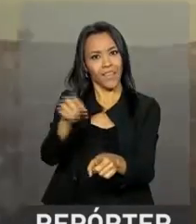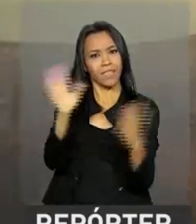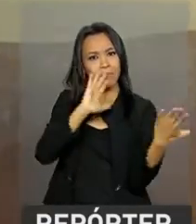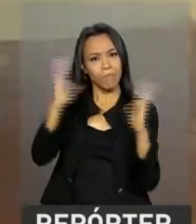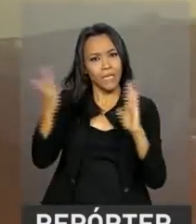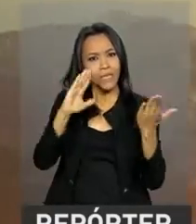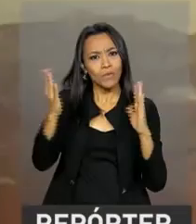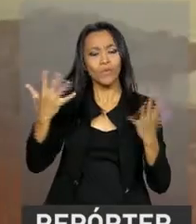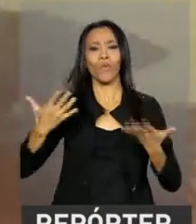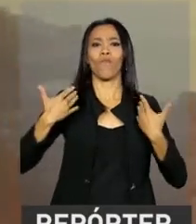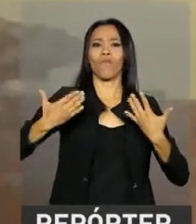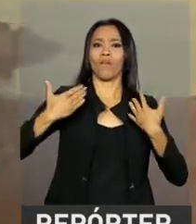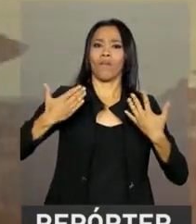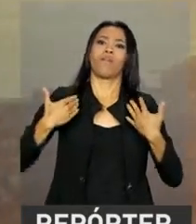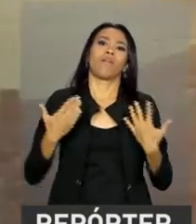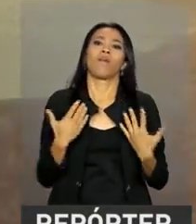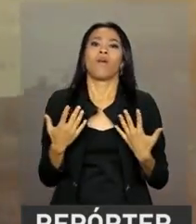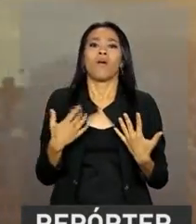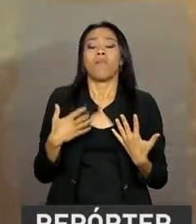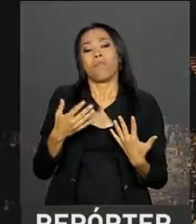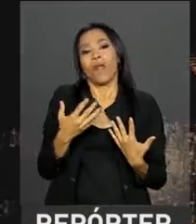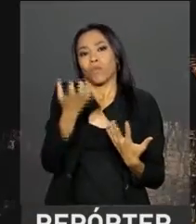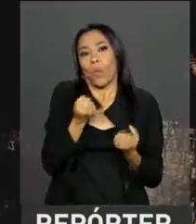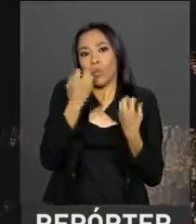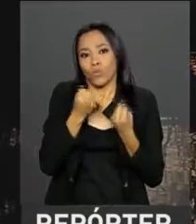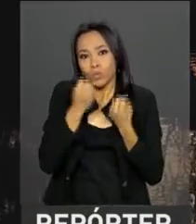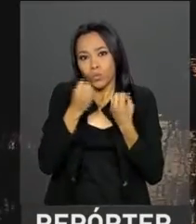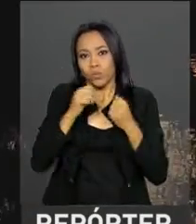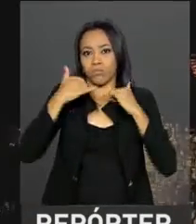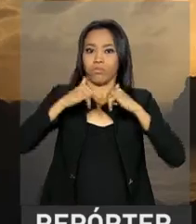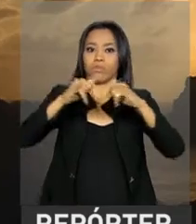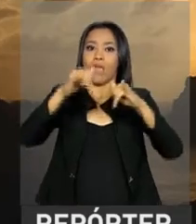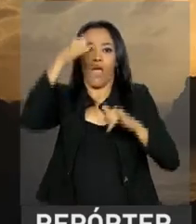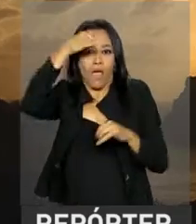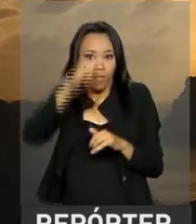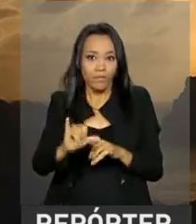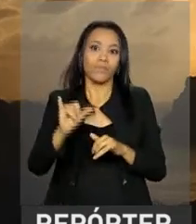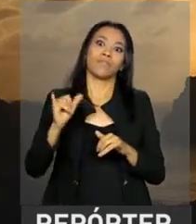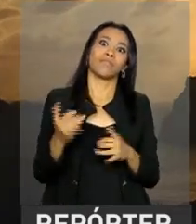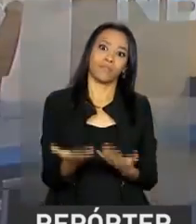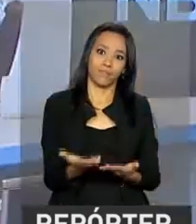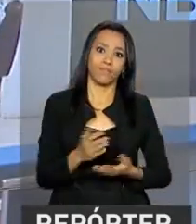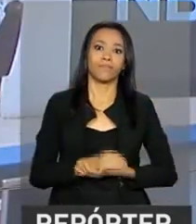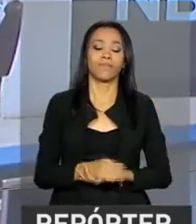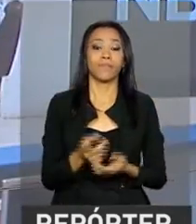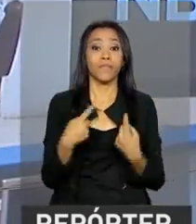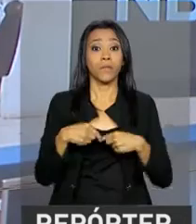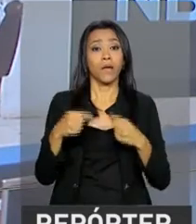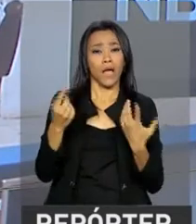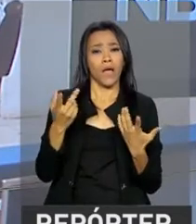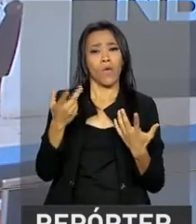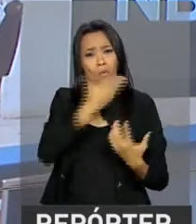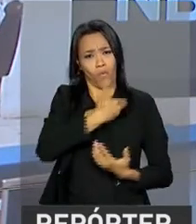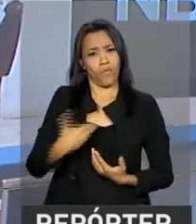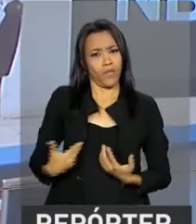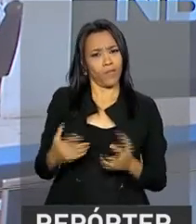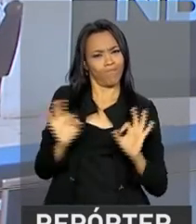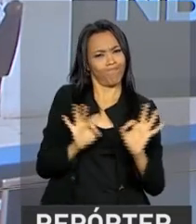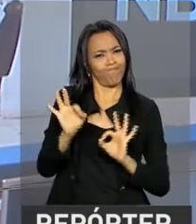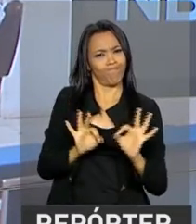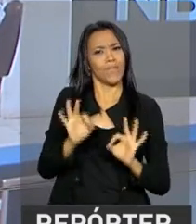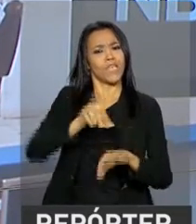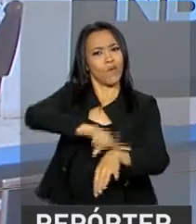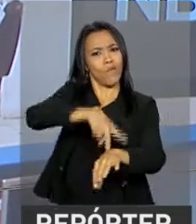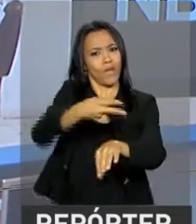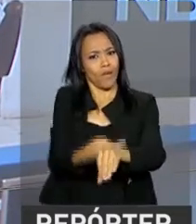do verão para gerar menos consumo de energia nos horários de pico a previsão do governo é de que o horário